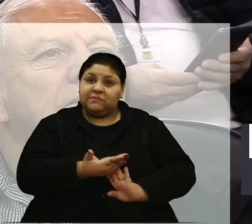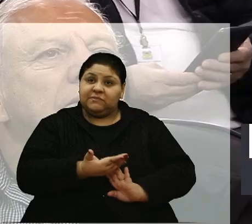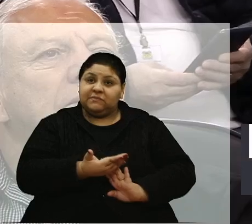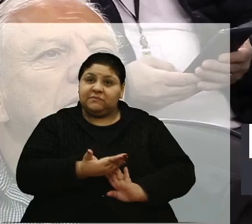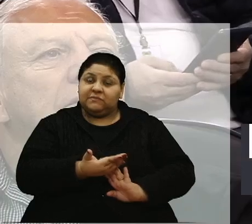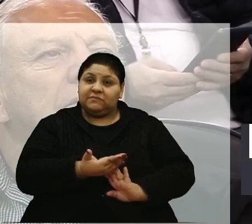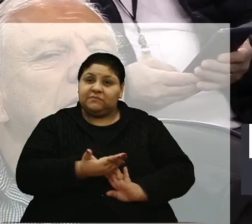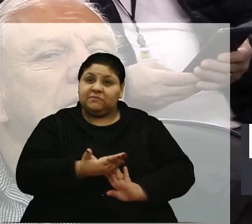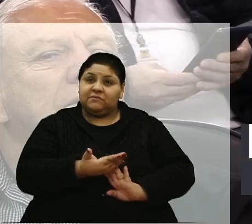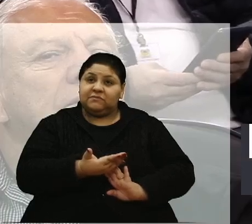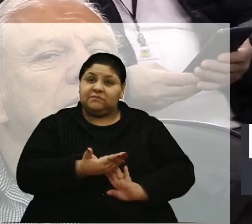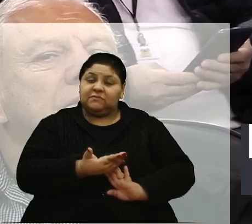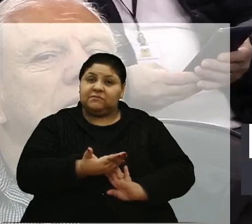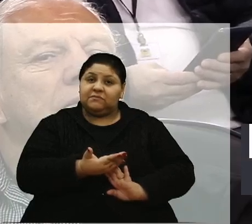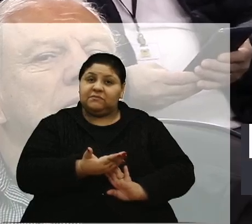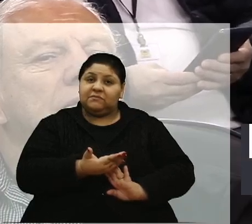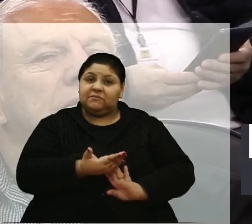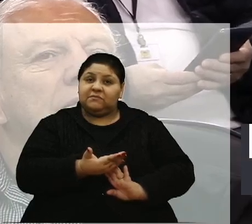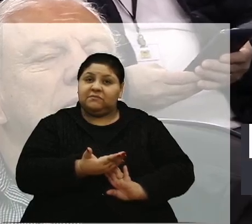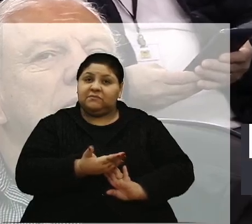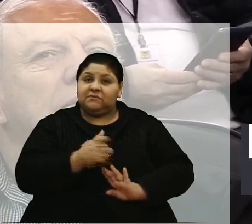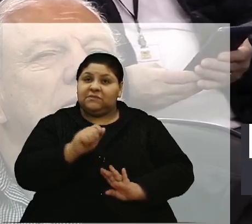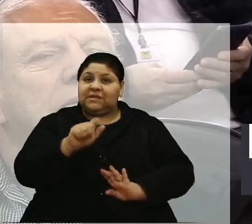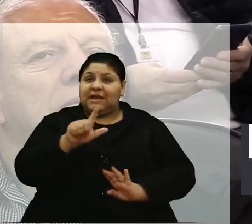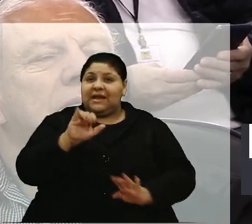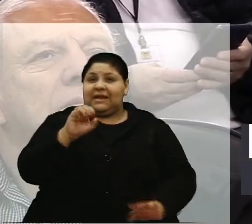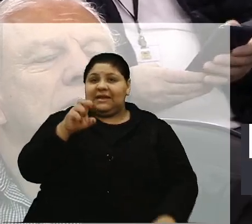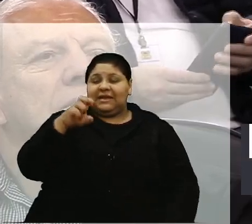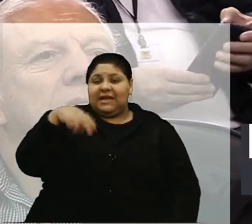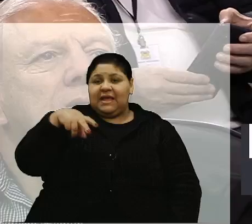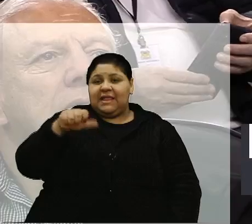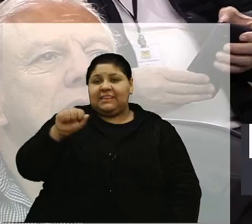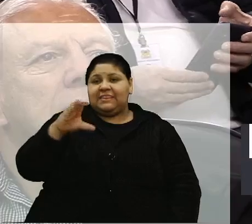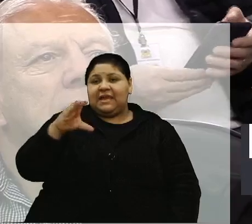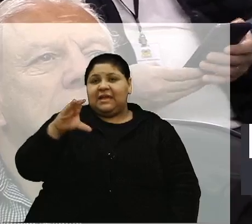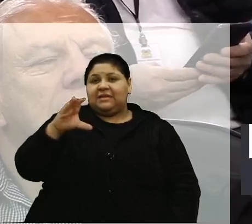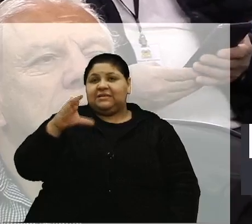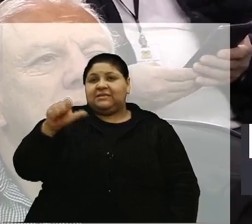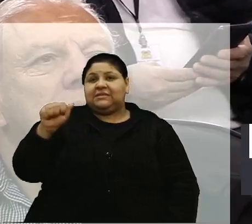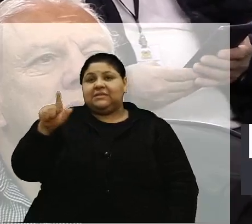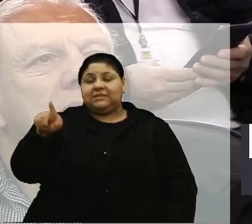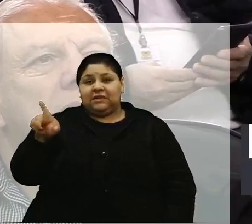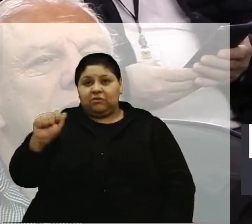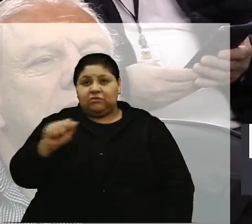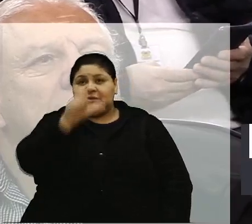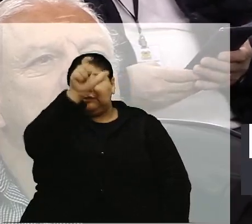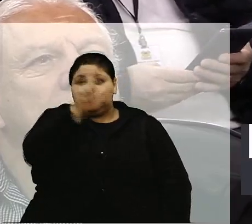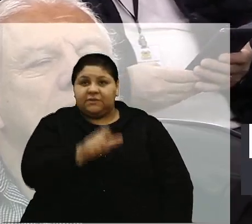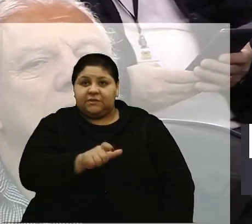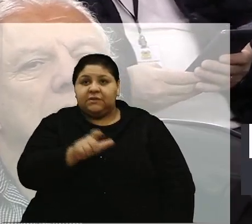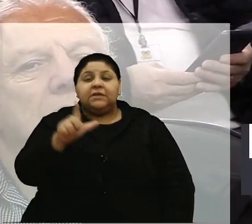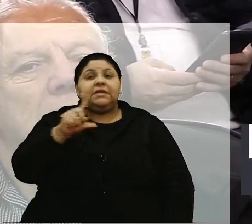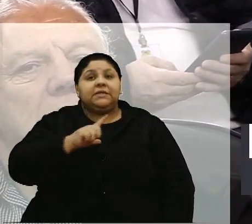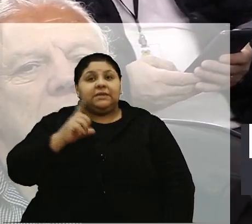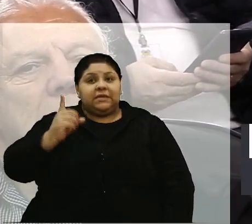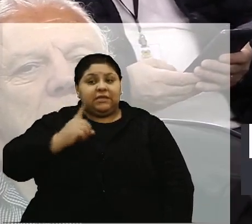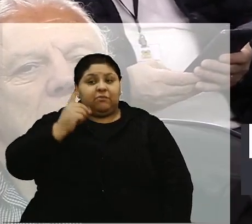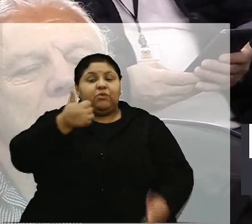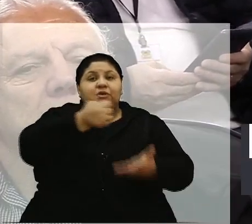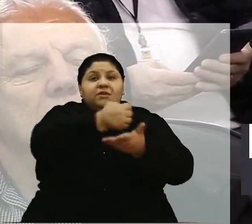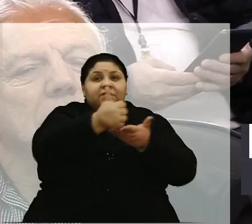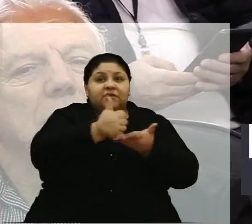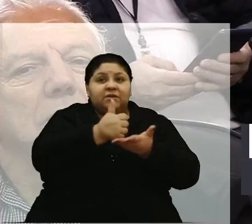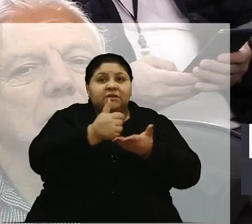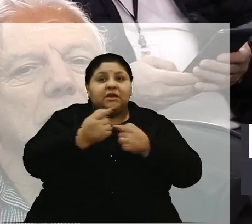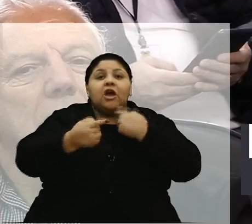alienação das pessoas nessas comunidades terapêuticas. E o governo Lula continua apoiando. Inclusive tem deputado da base. É uma crítica